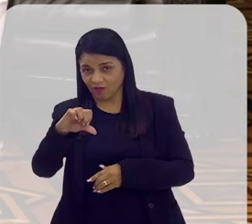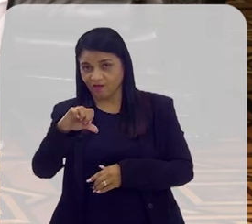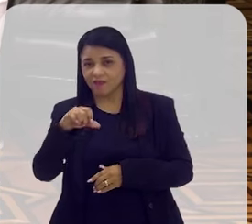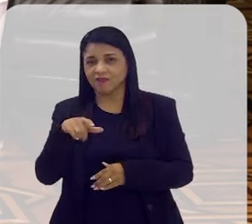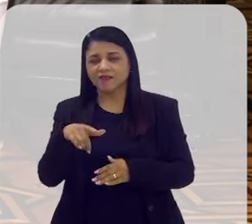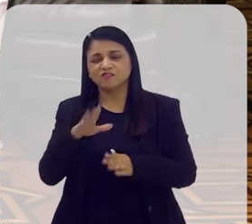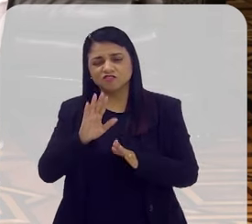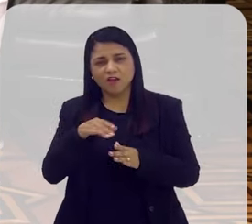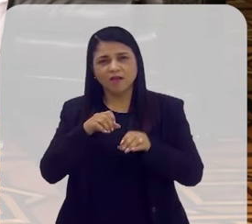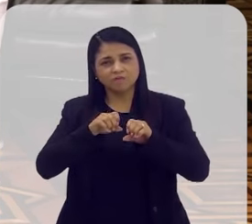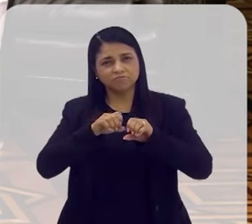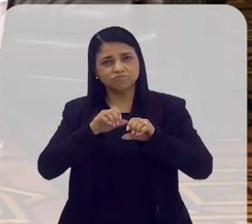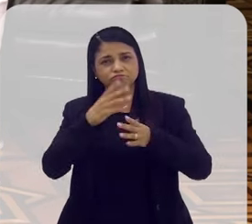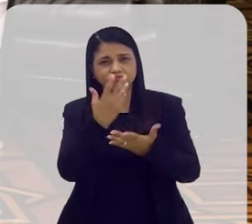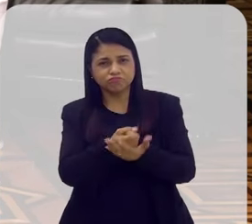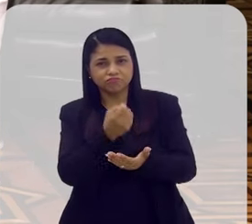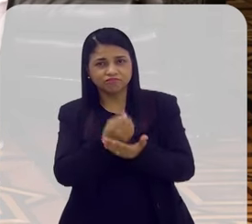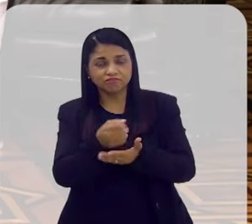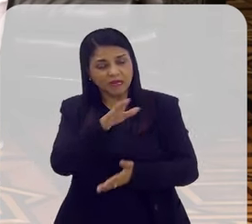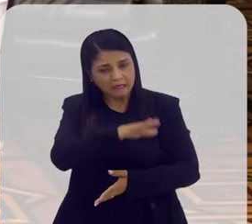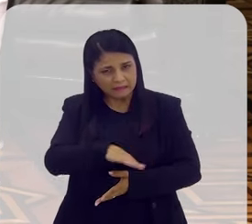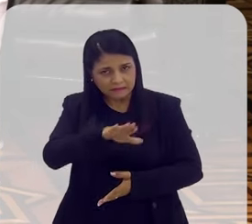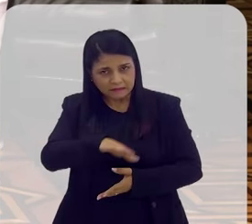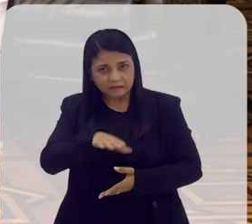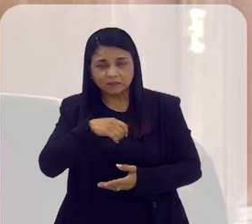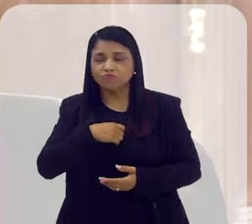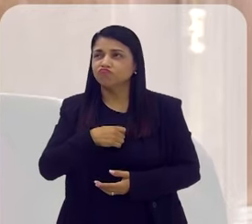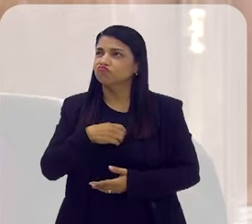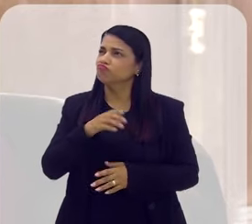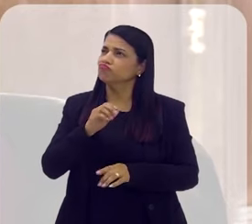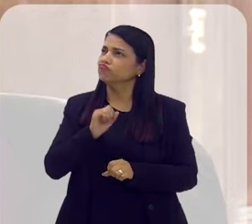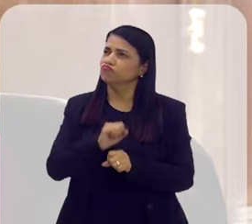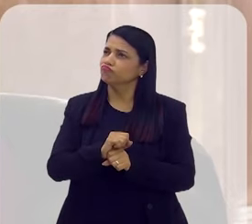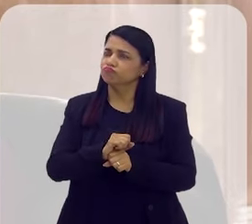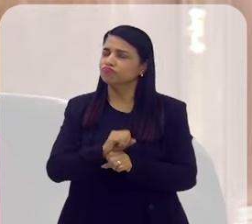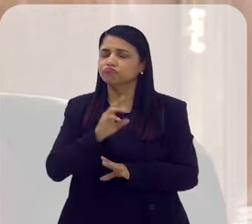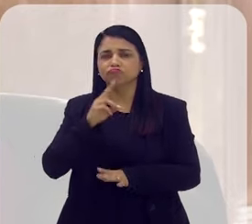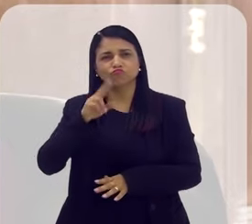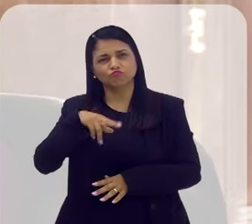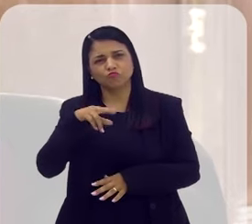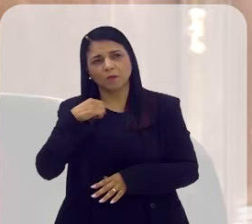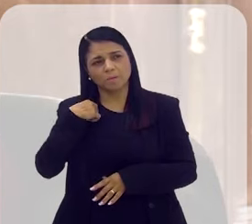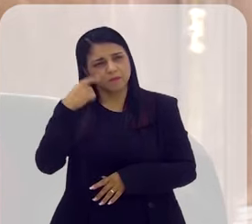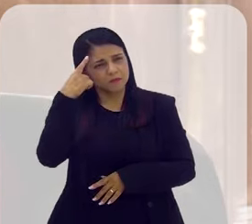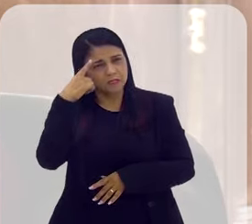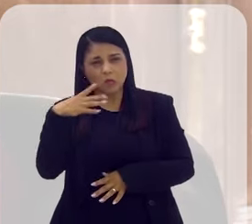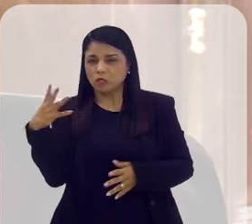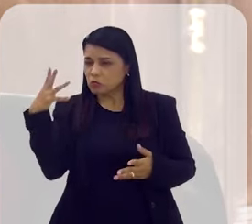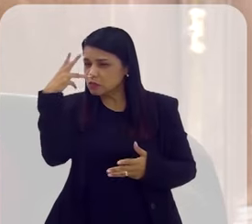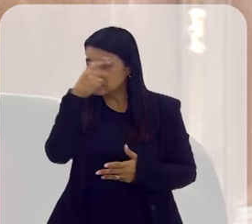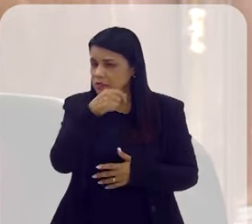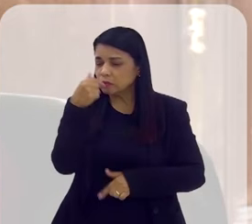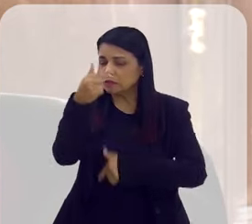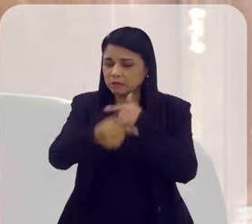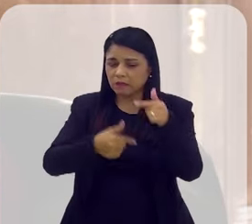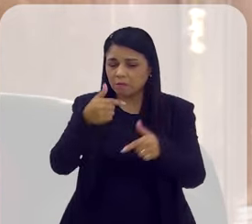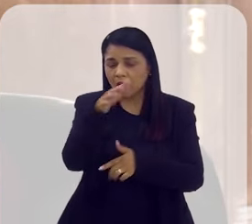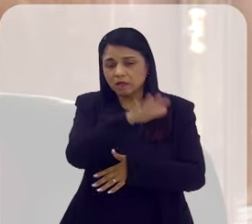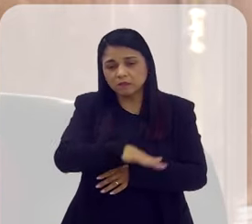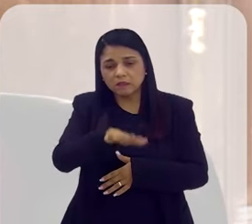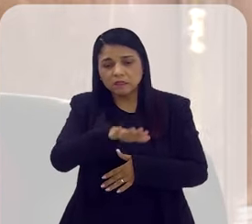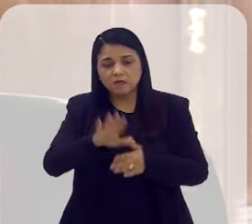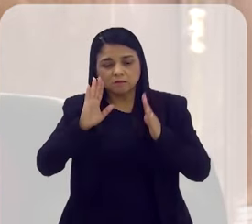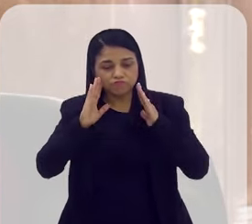crianças? Porque a criança é a base, né, Rosângela? Sim, sim. Olha, eu nunca parei para pensar, mas eu acho lindo o trabalho infantil.